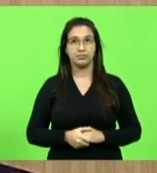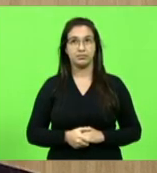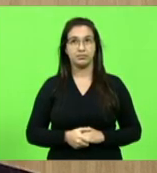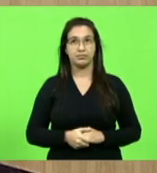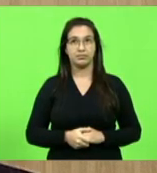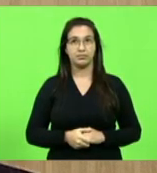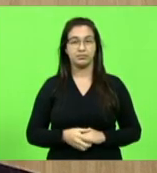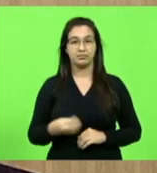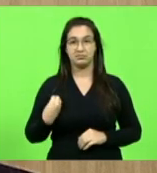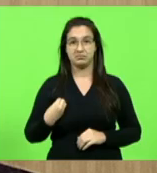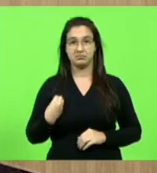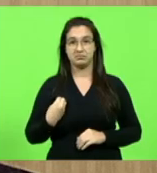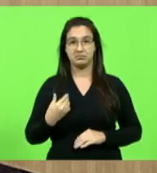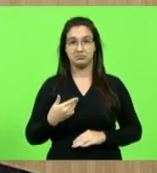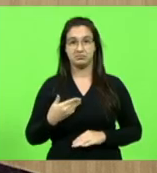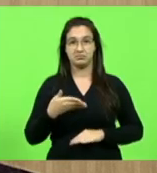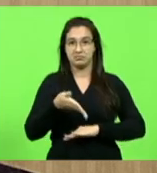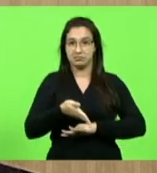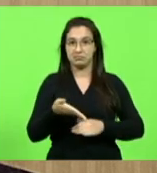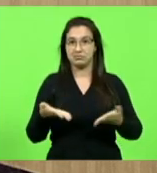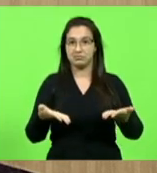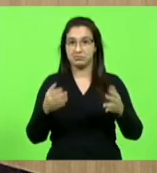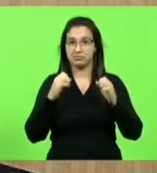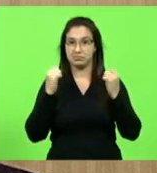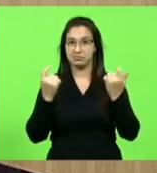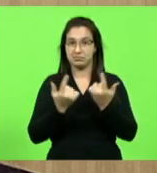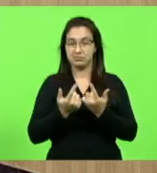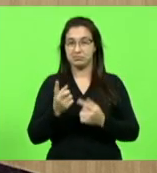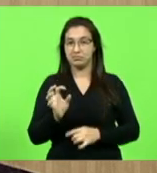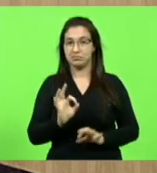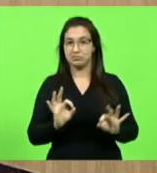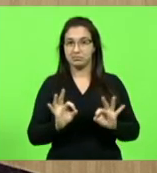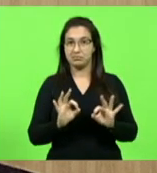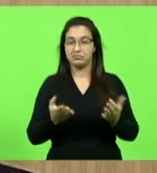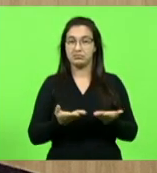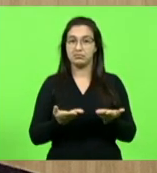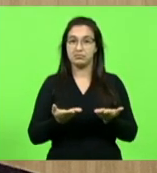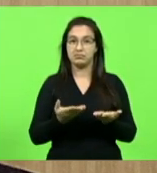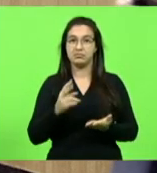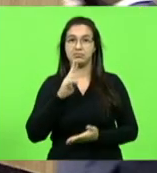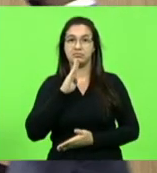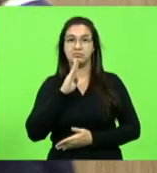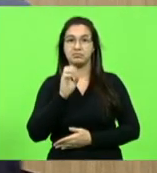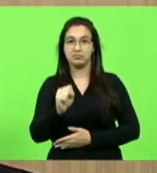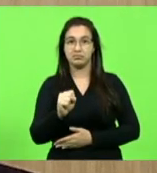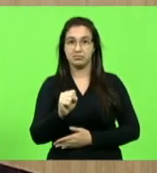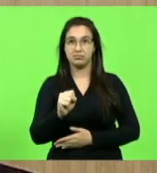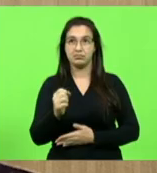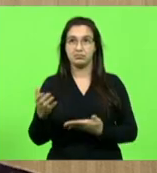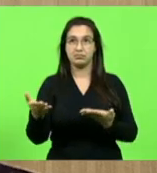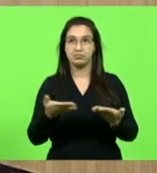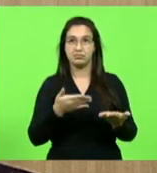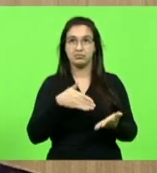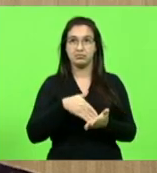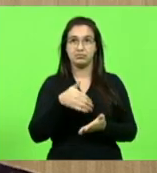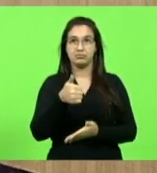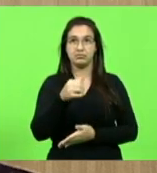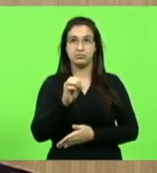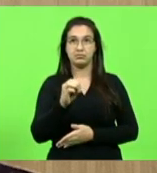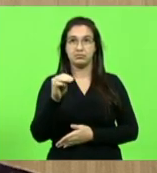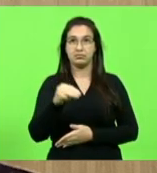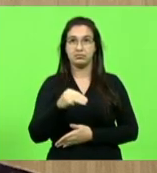não está na casa neste momento. O segundo deputado é Bruno Souza. Vossa Excelência terá 10 minutos,